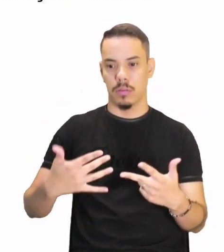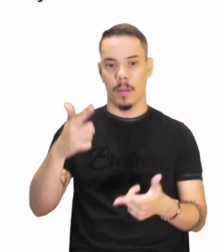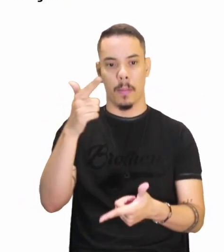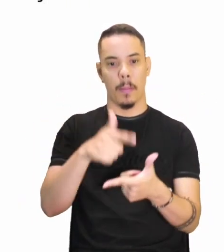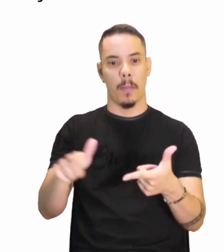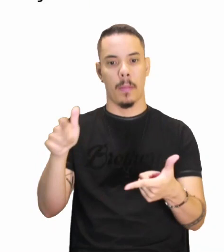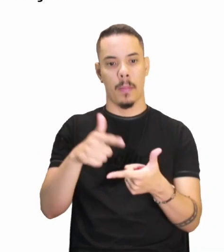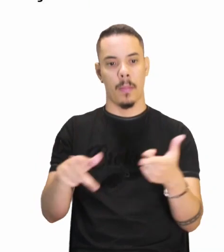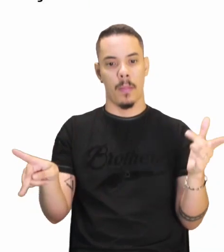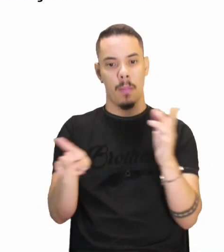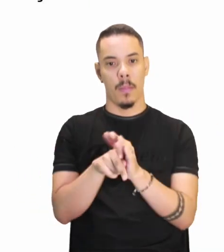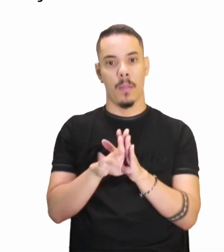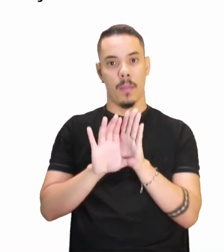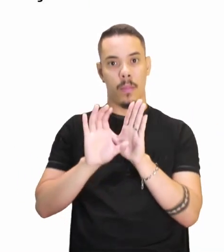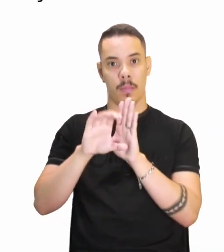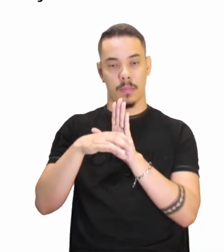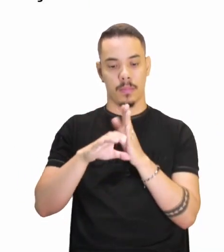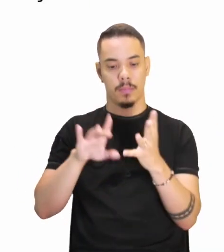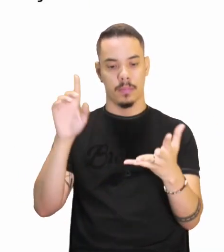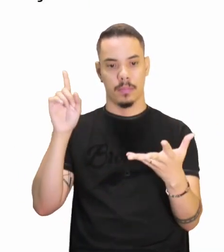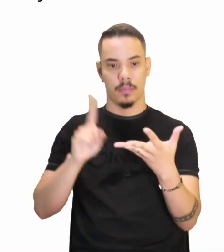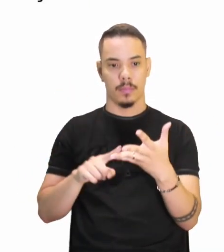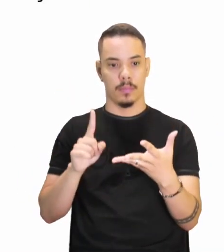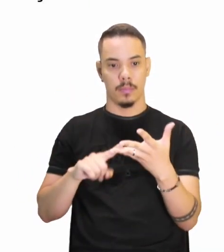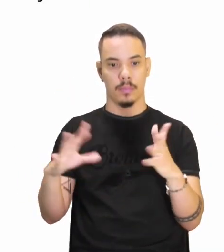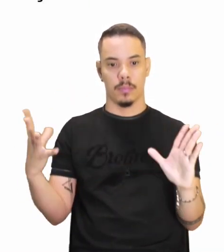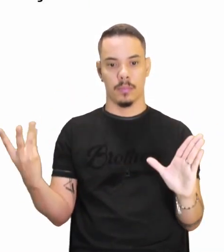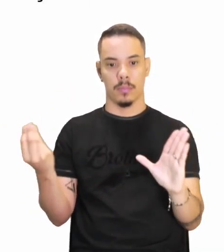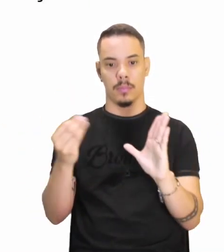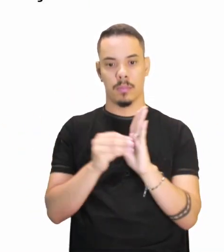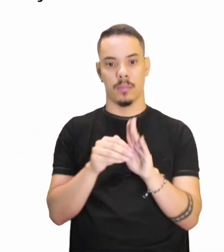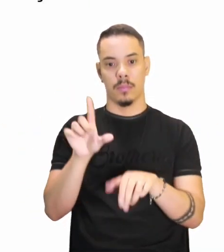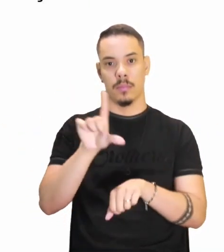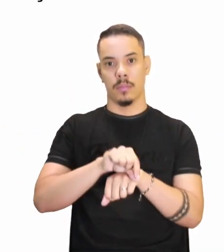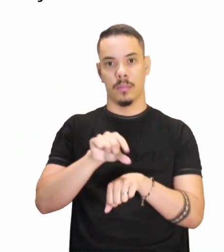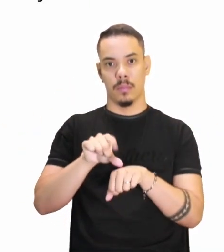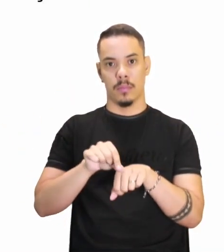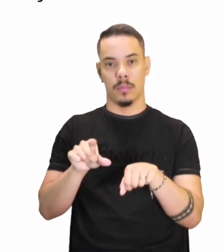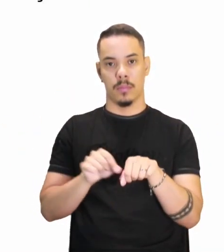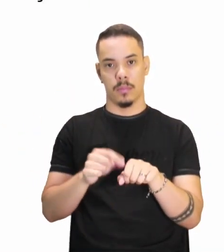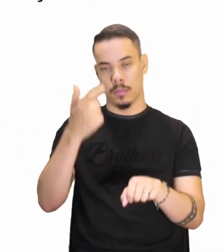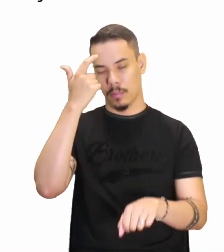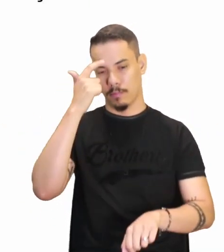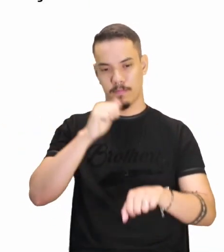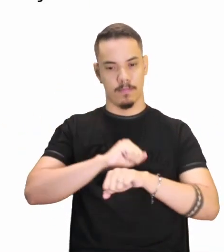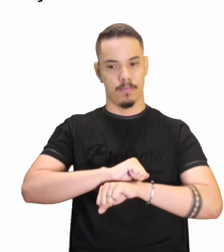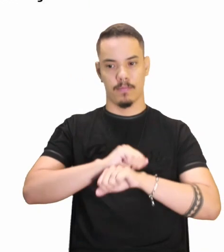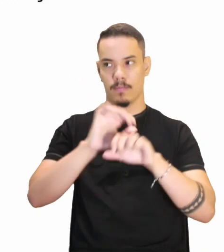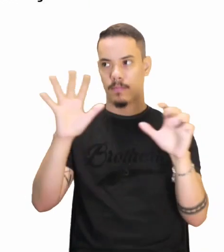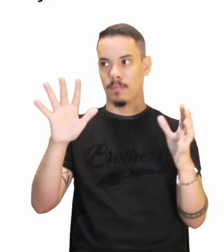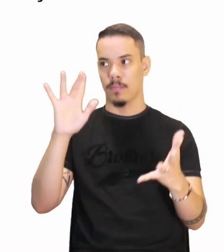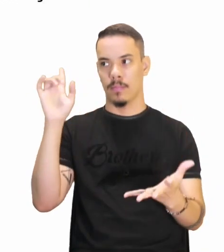problema conceitual de introduzir um argumento esclarecedor